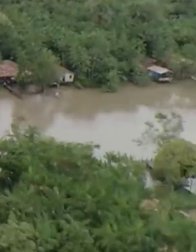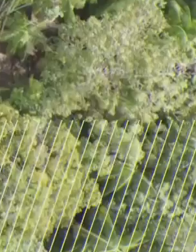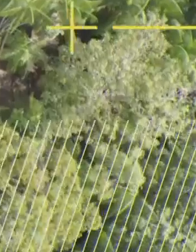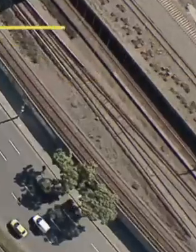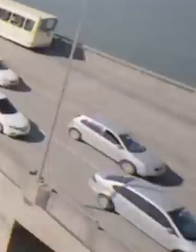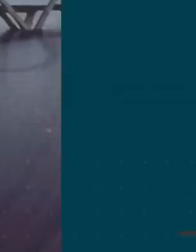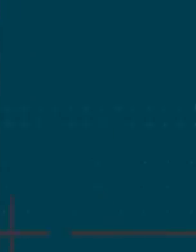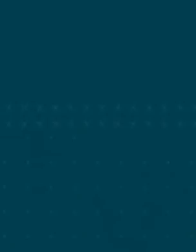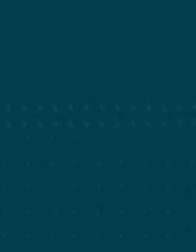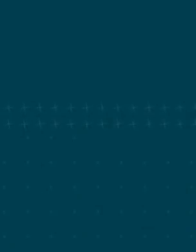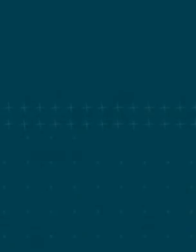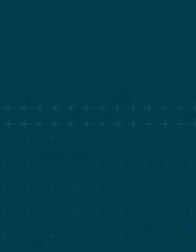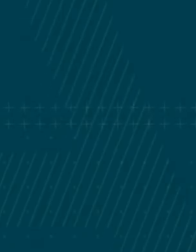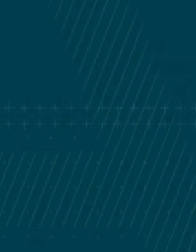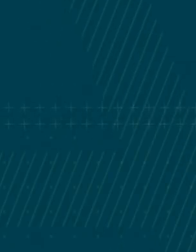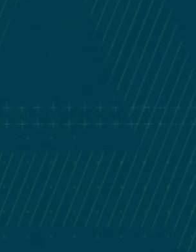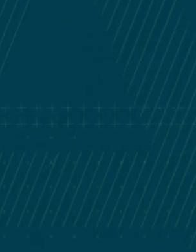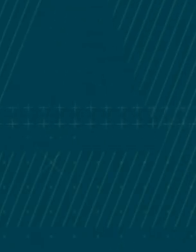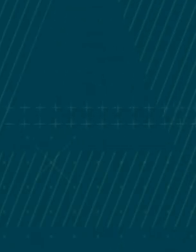Legenda Zanotto